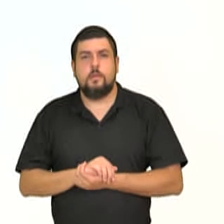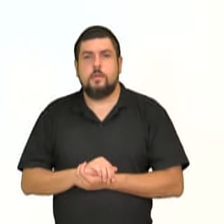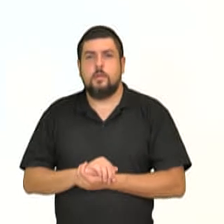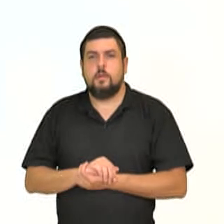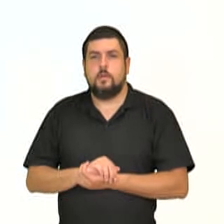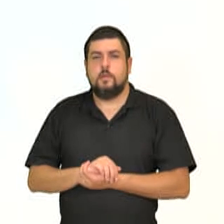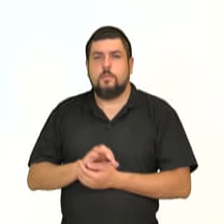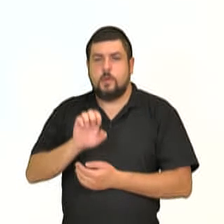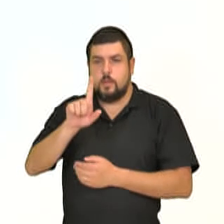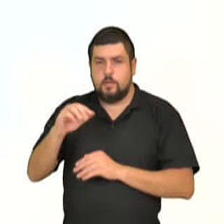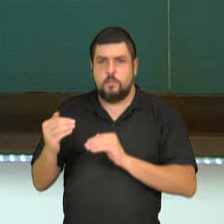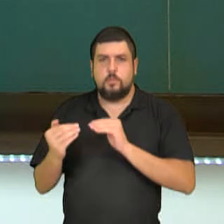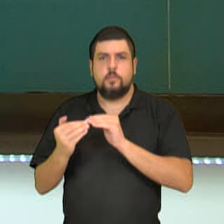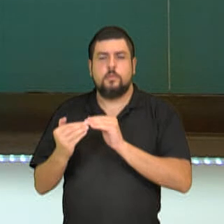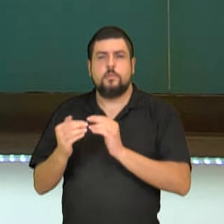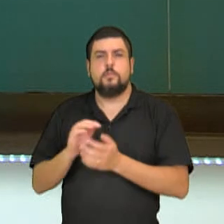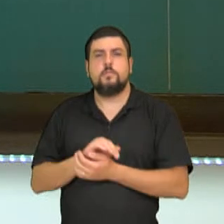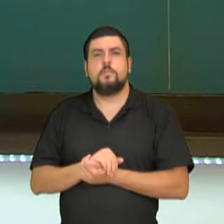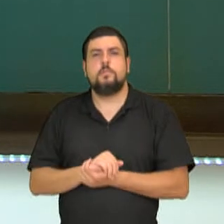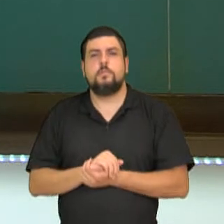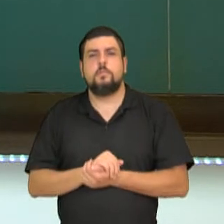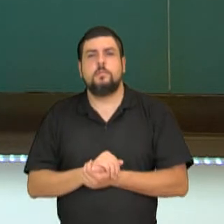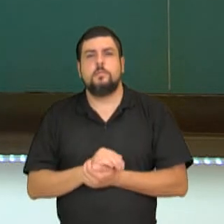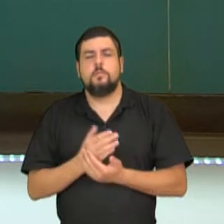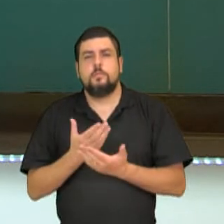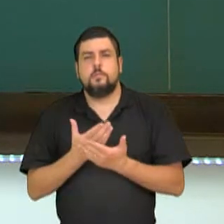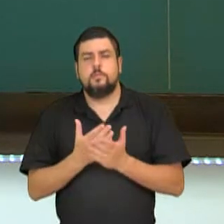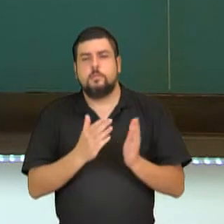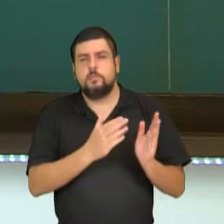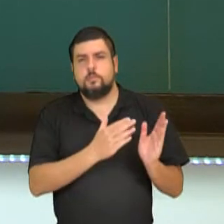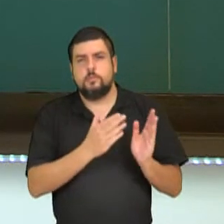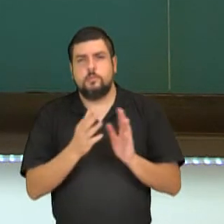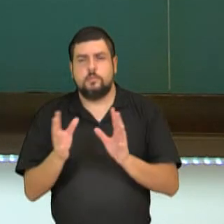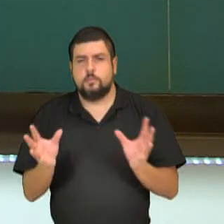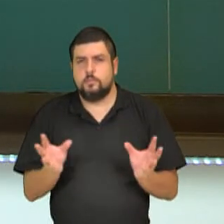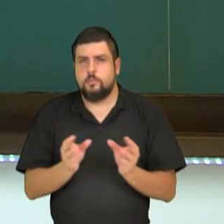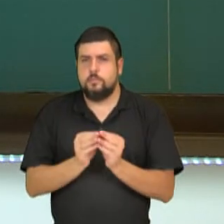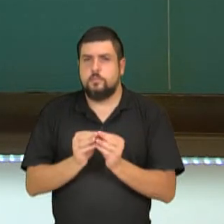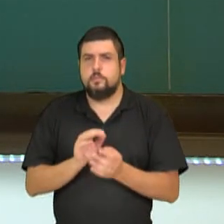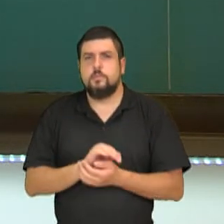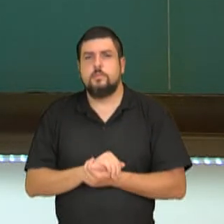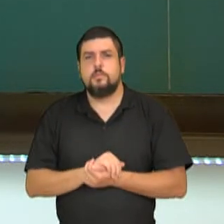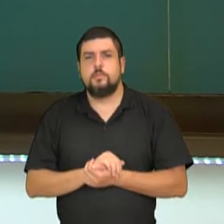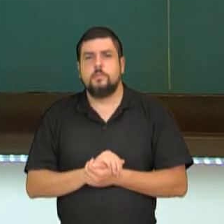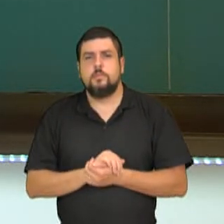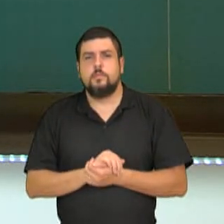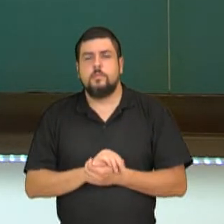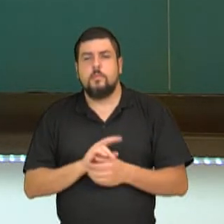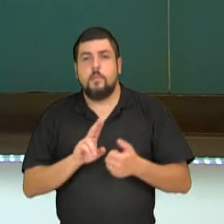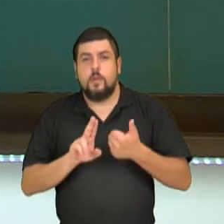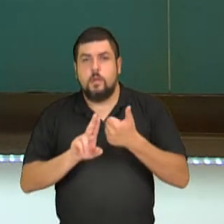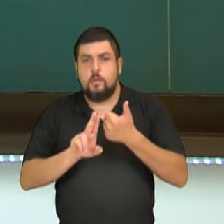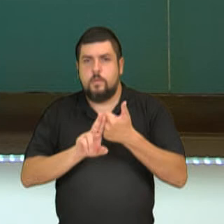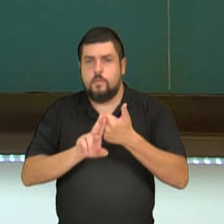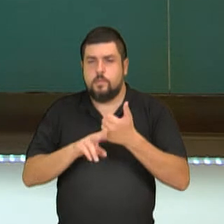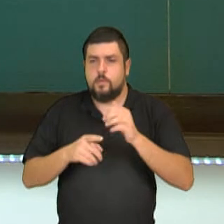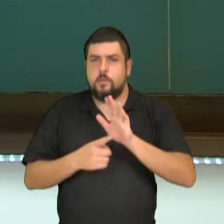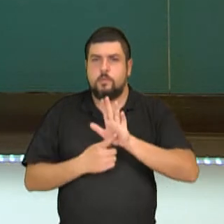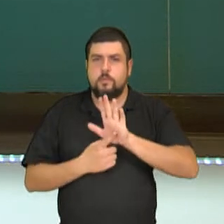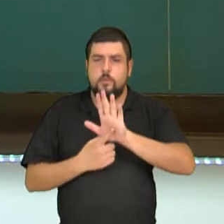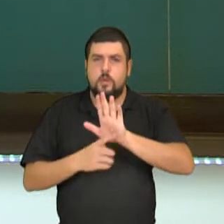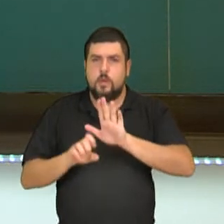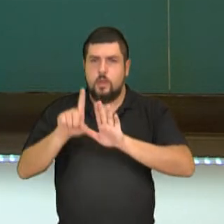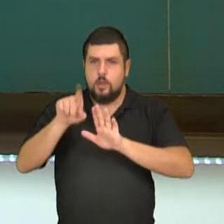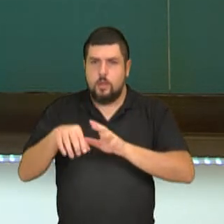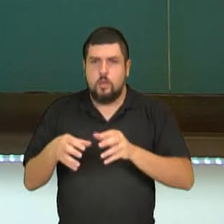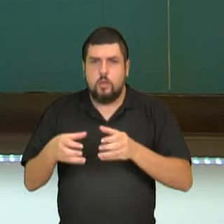ação. O que aprendemos em esta classe? Nós aprendemos que os pronomes demonstrativos são um grupo